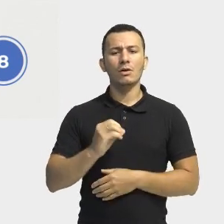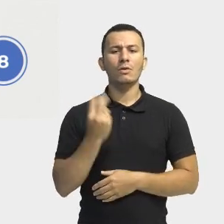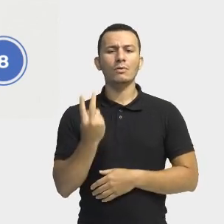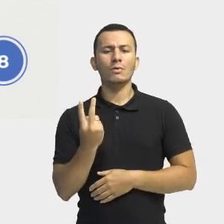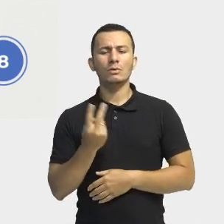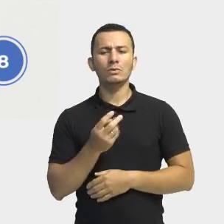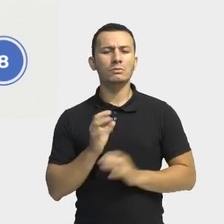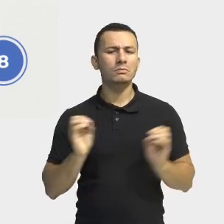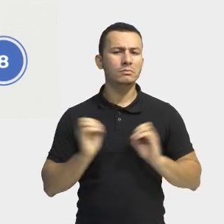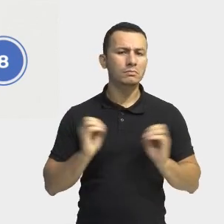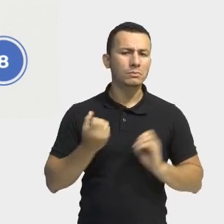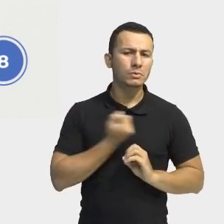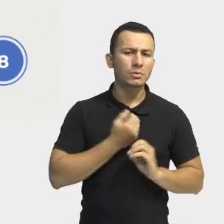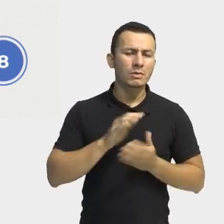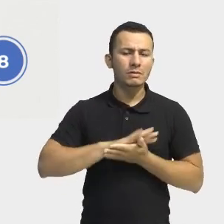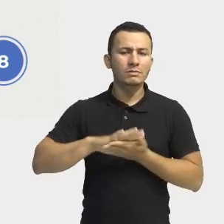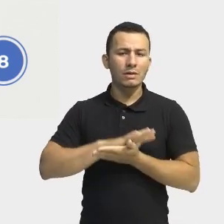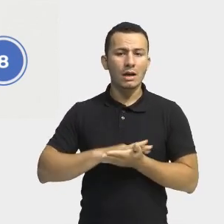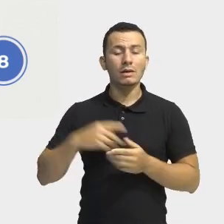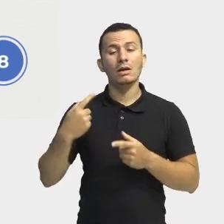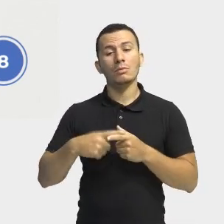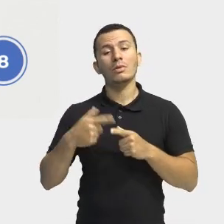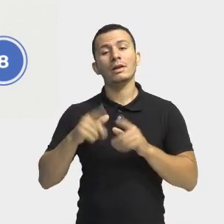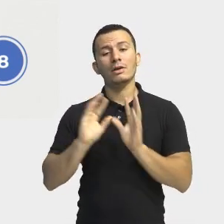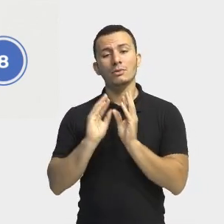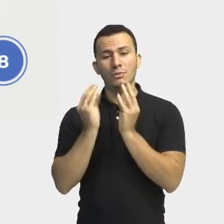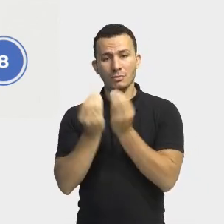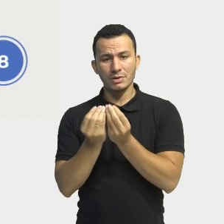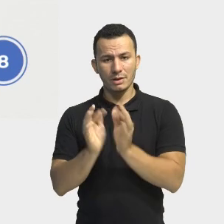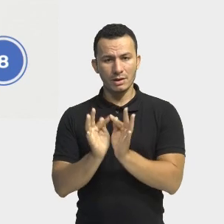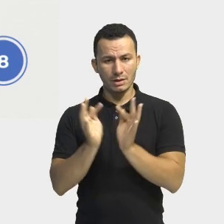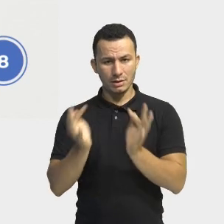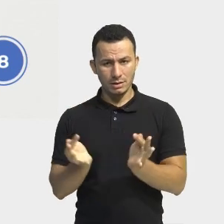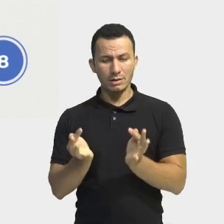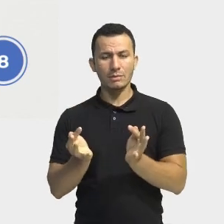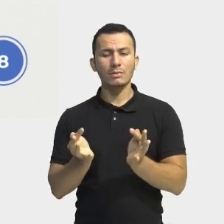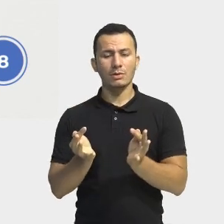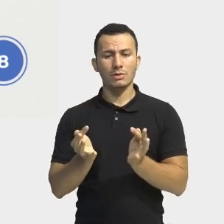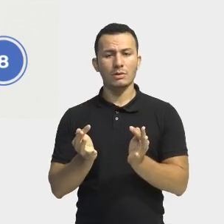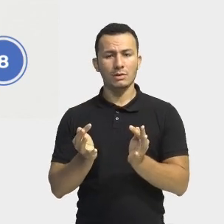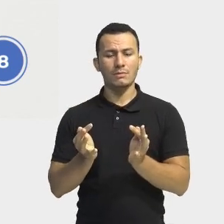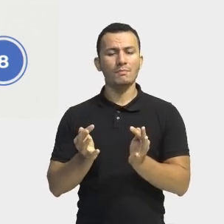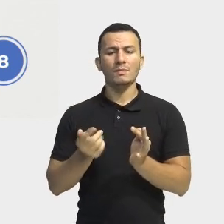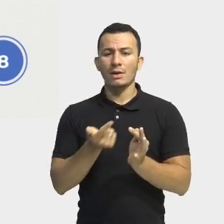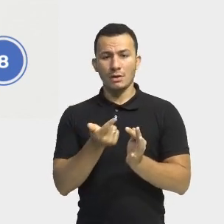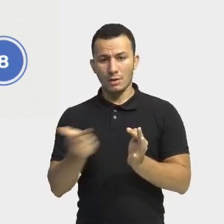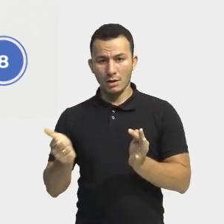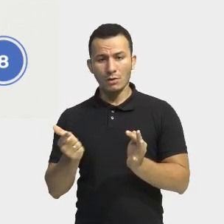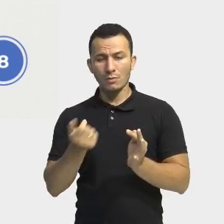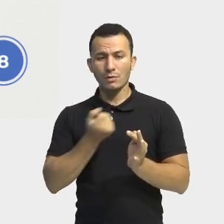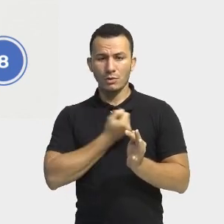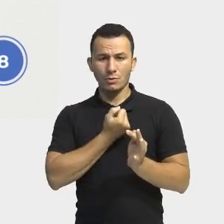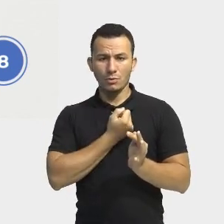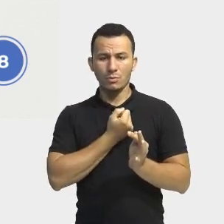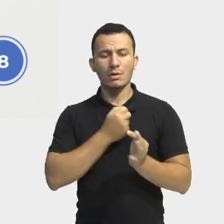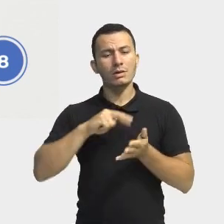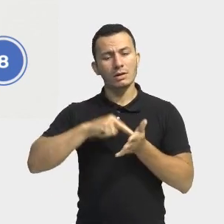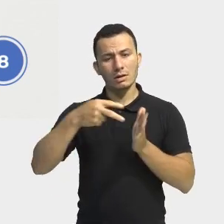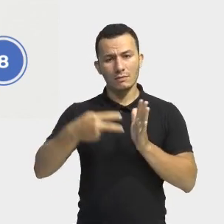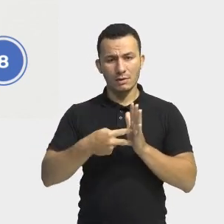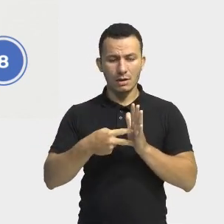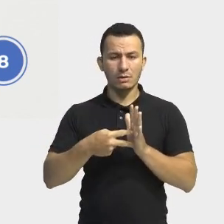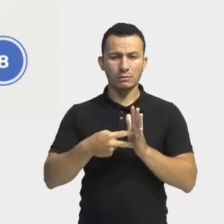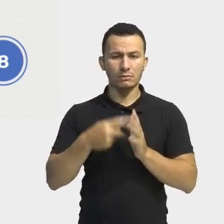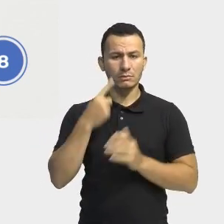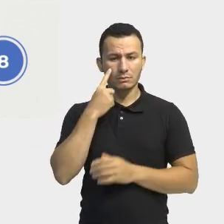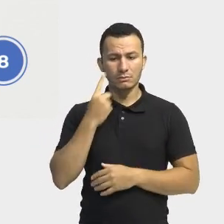Por quê? Porque toda substância simples, no seu estado padrão, a variação de entalpia